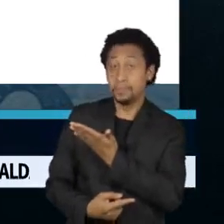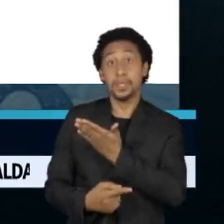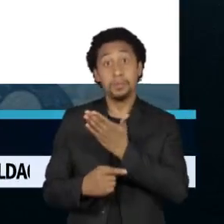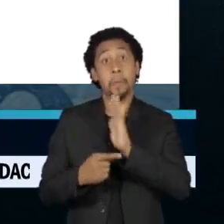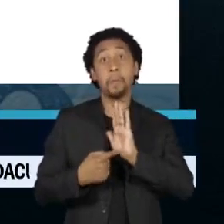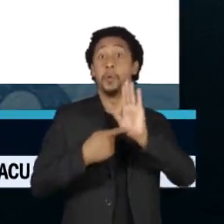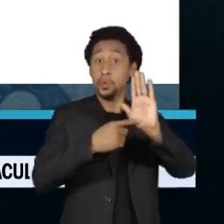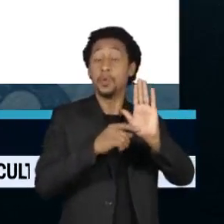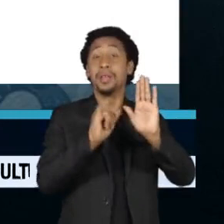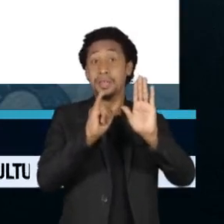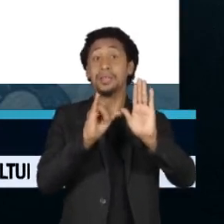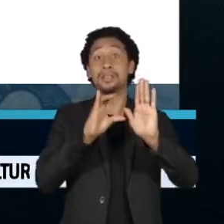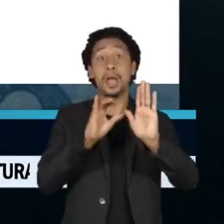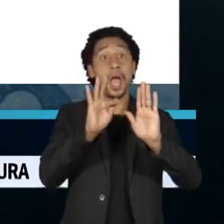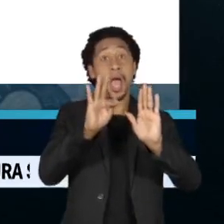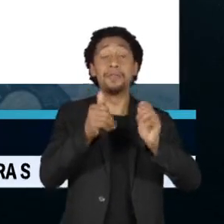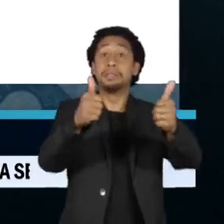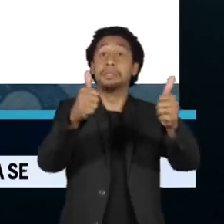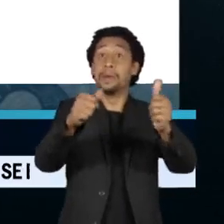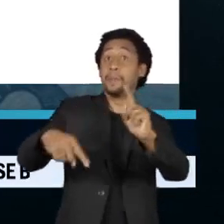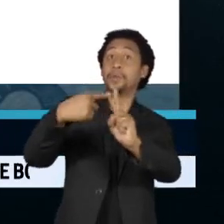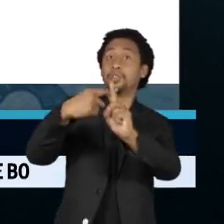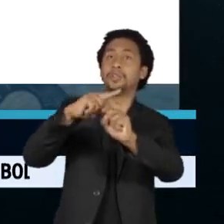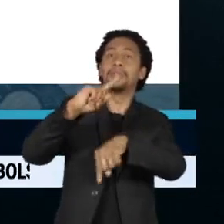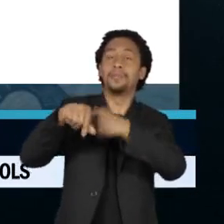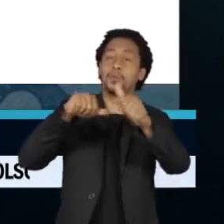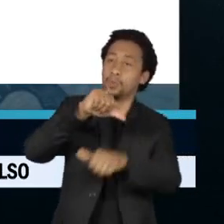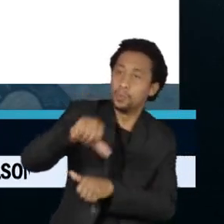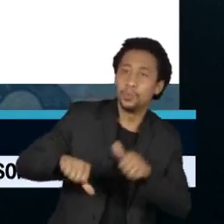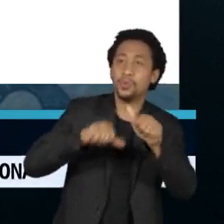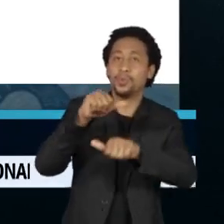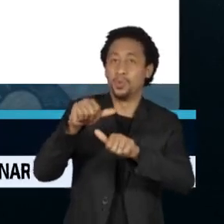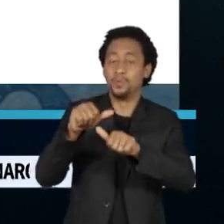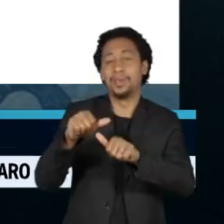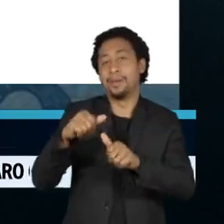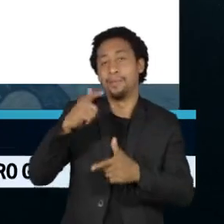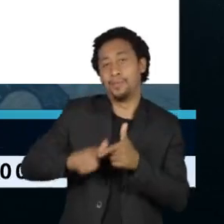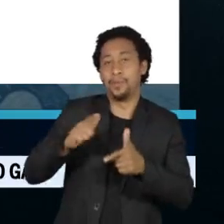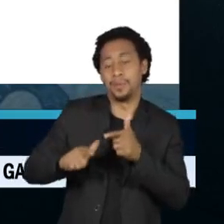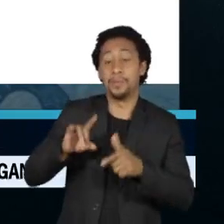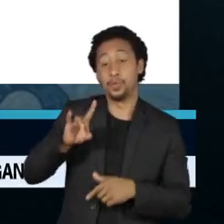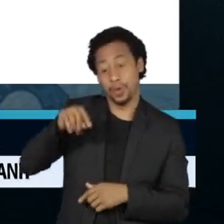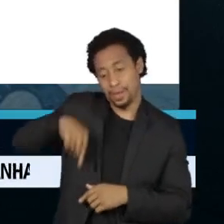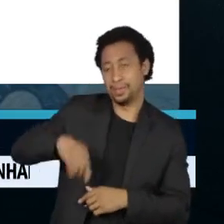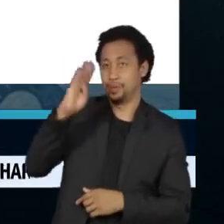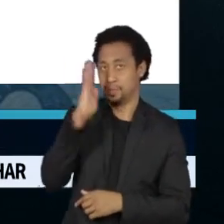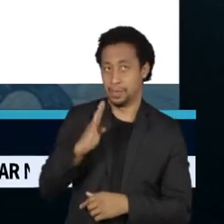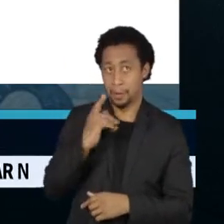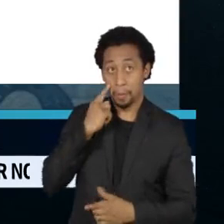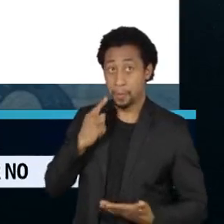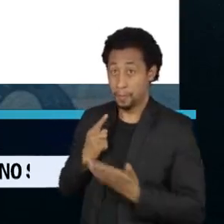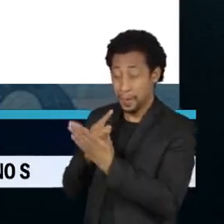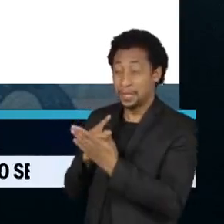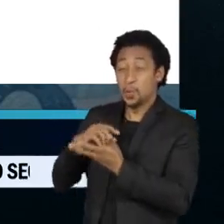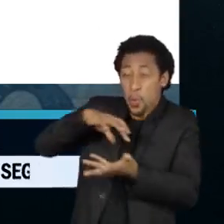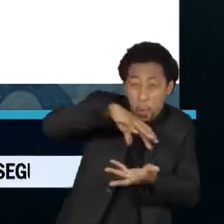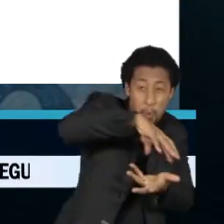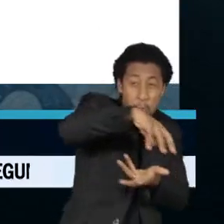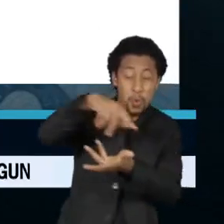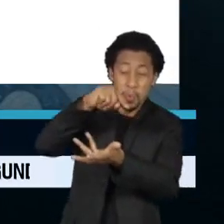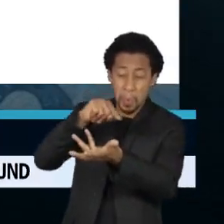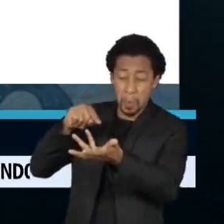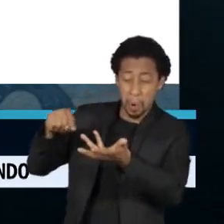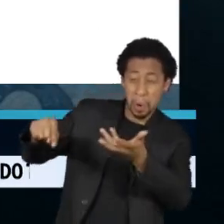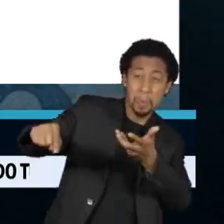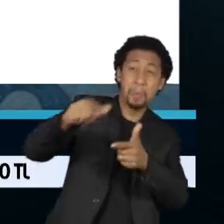positivo, indicando retração, mas logo reverteu porque a crise era só no Brasil. Mas na turbulência global de 2008, como